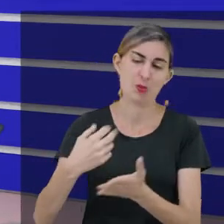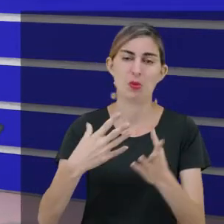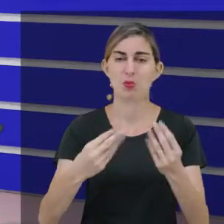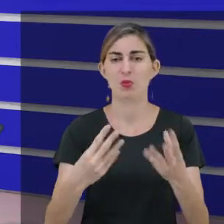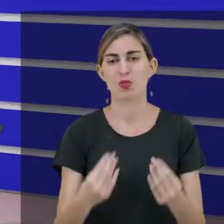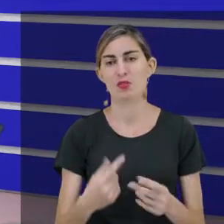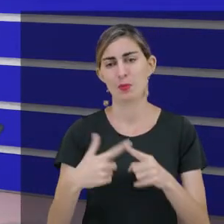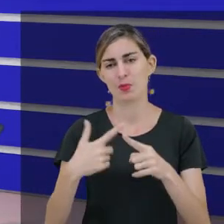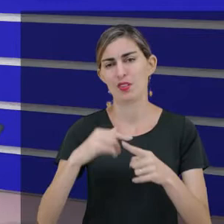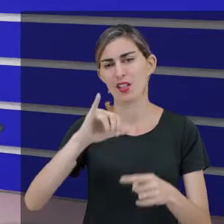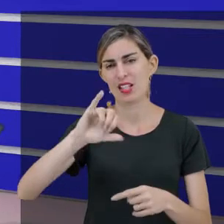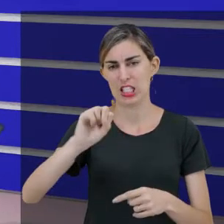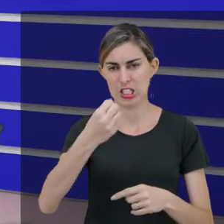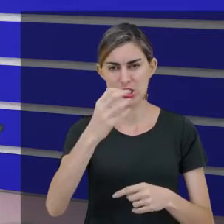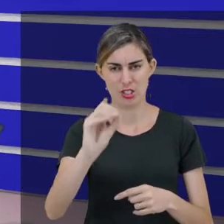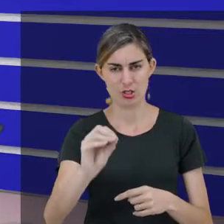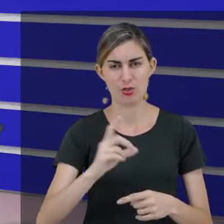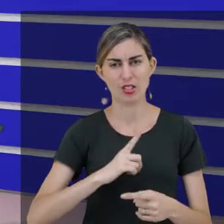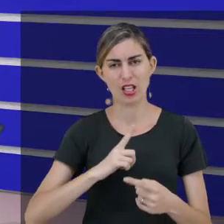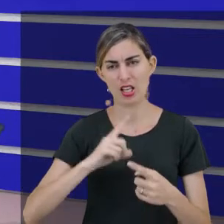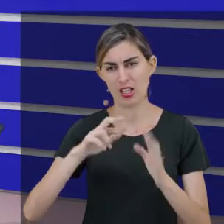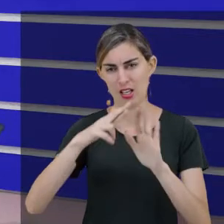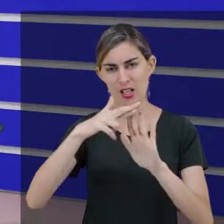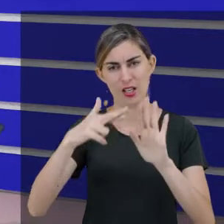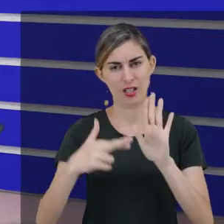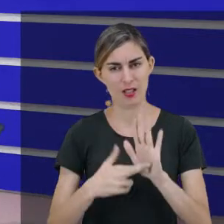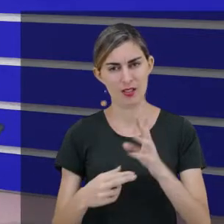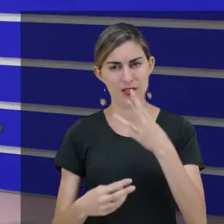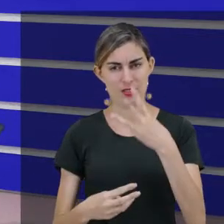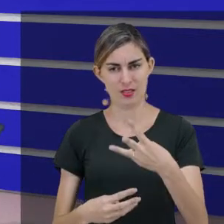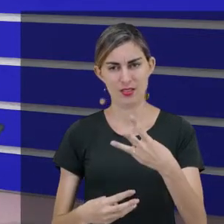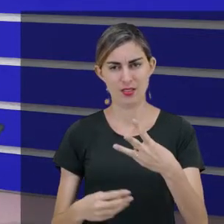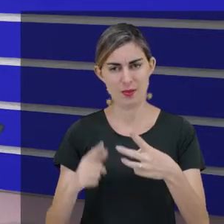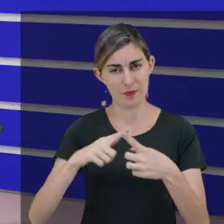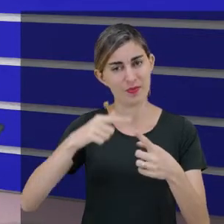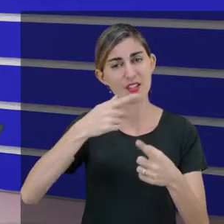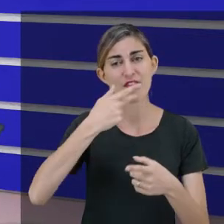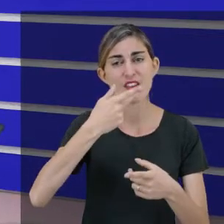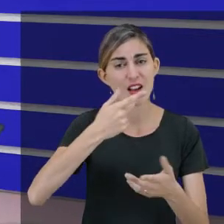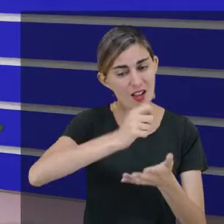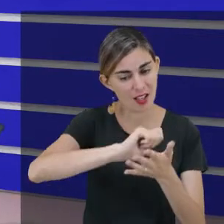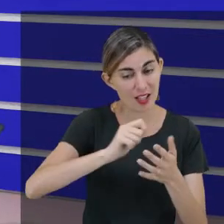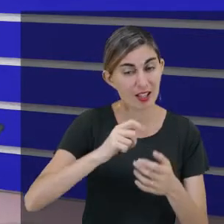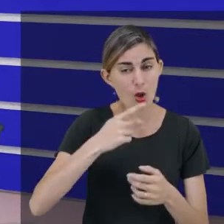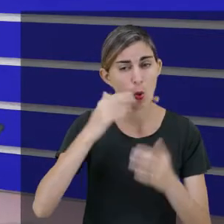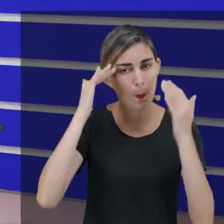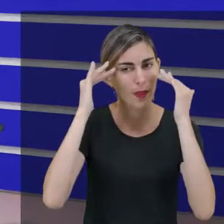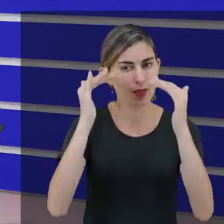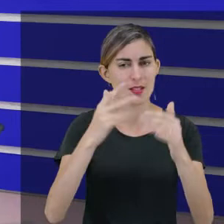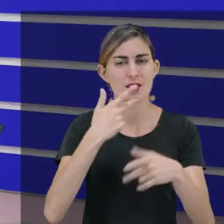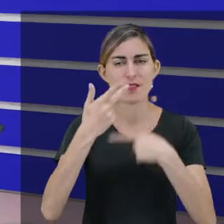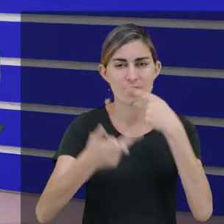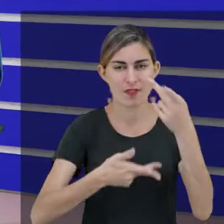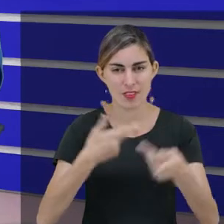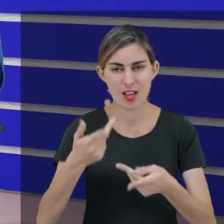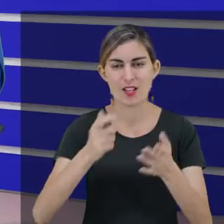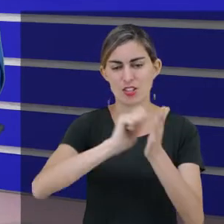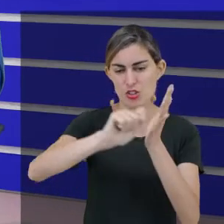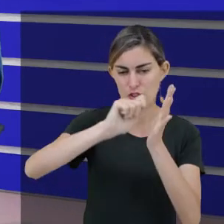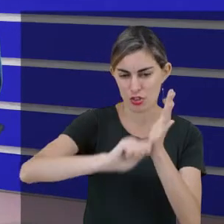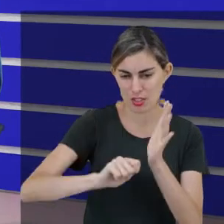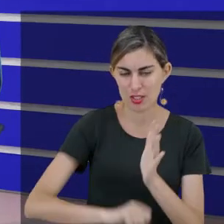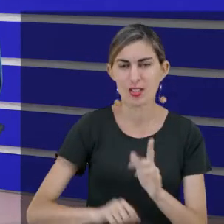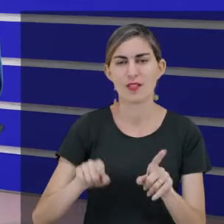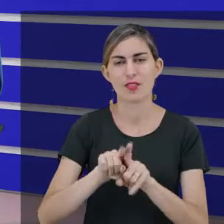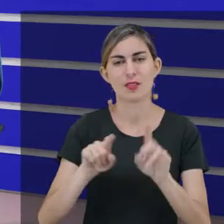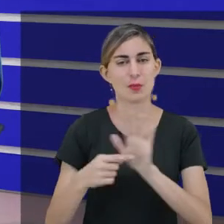digo que ela se resume em 3 regras de ouro. Diga o que faz, escreva o que disse e esteja apto para demonstrar. Observe que não